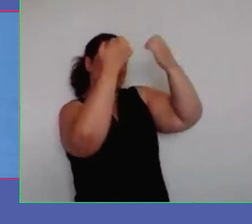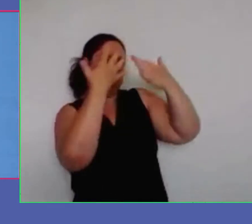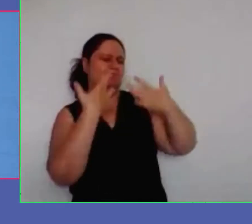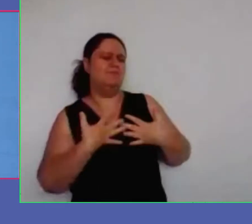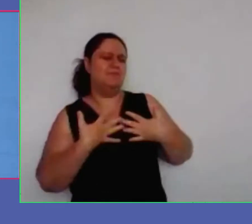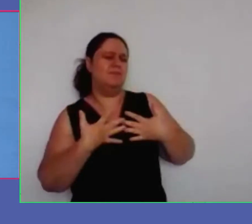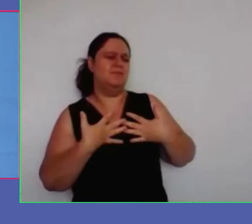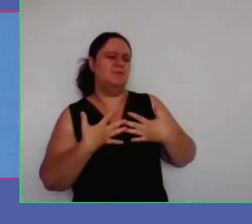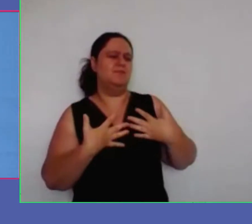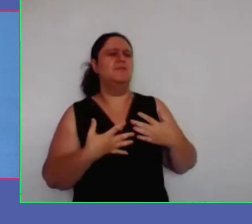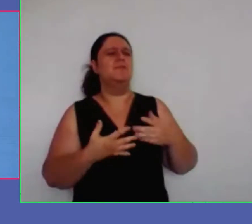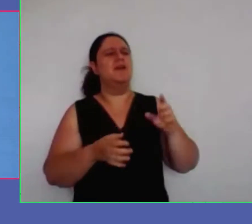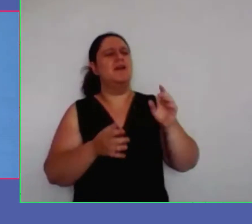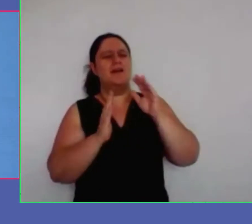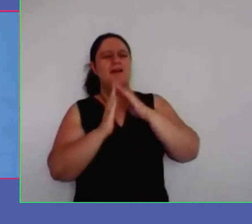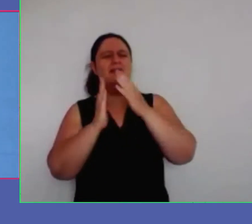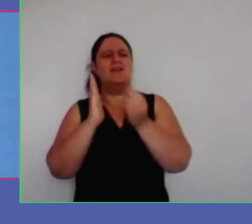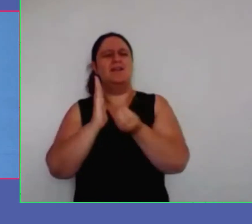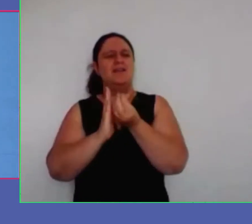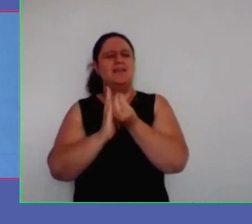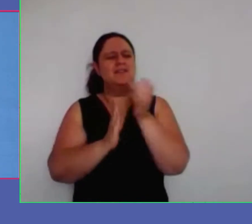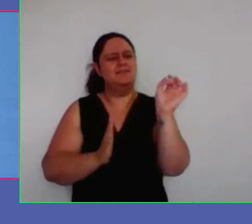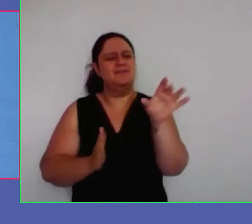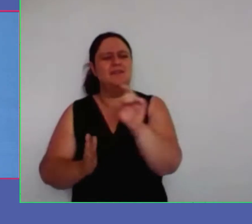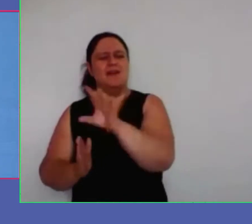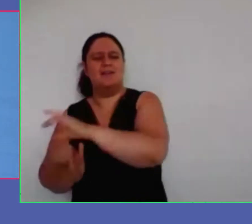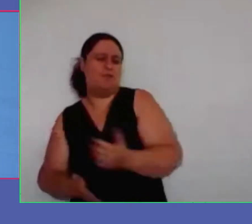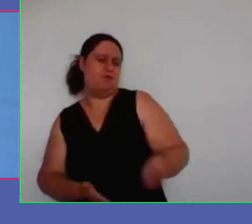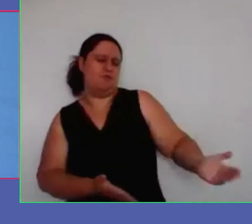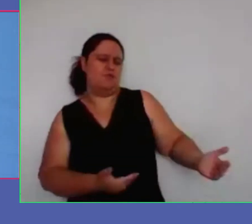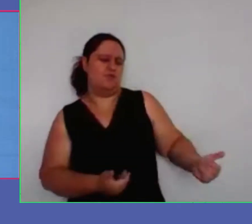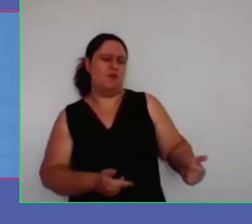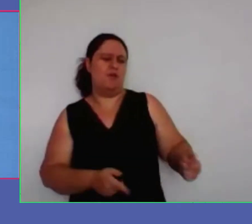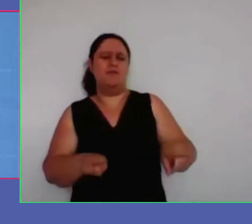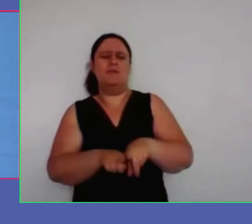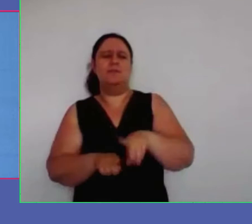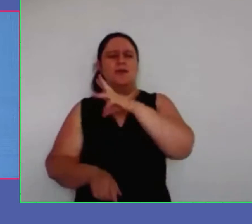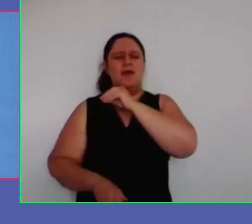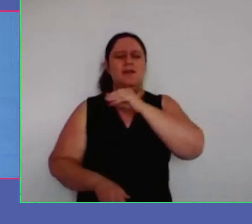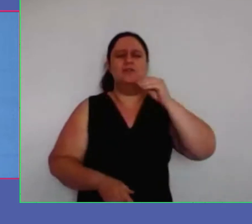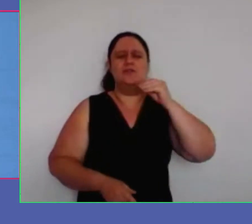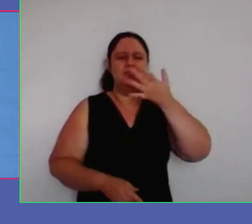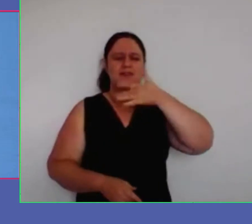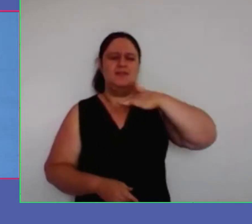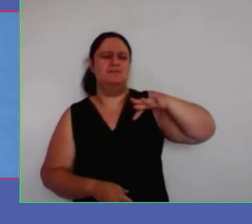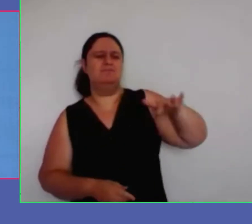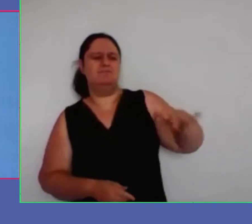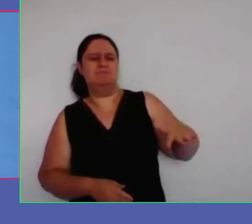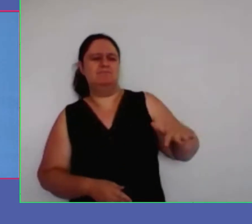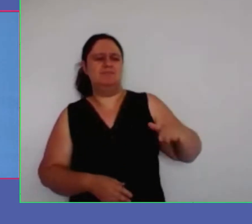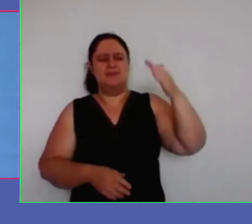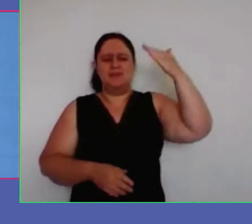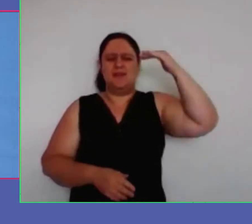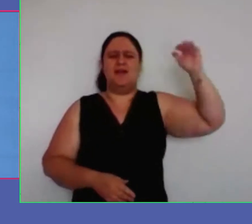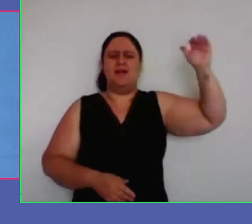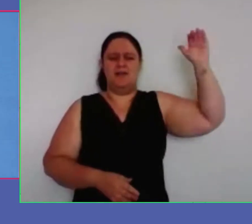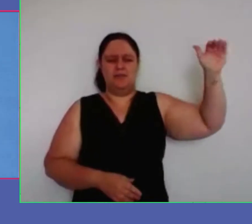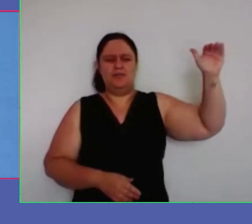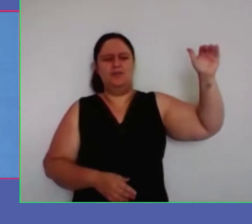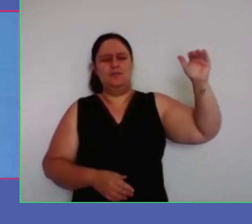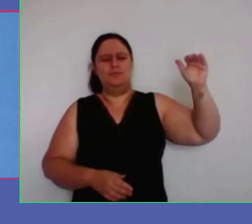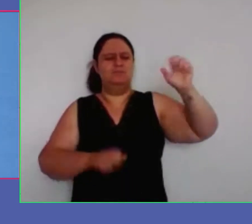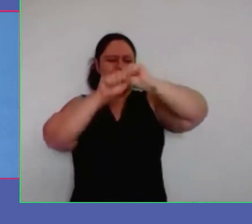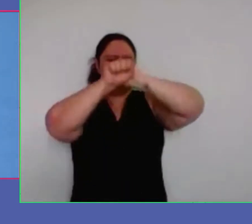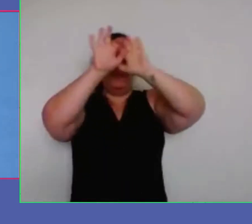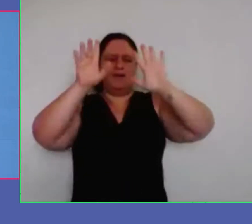igrejas, abençoa nossos jovens, nossos adolescentes, nossas crianças, nossos adultos. Abençoa, Senhor, todos